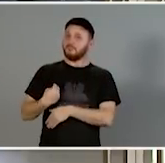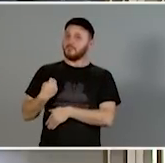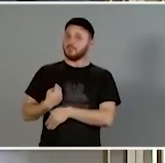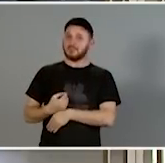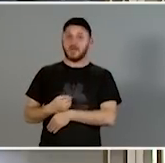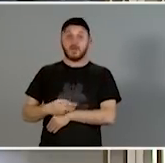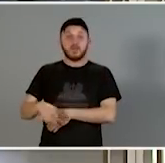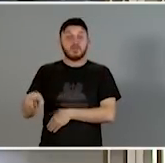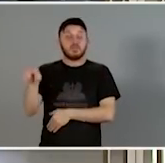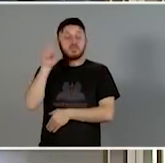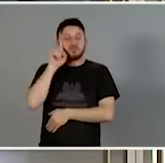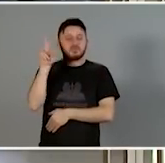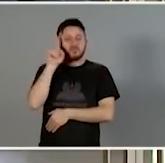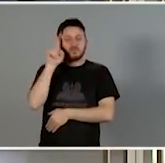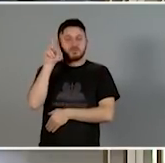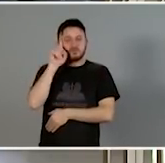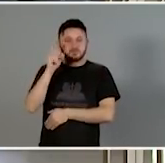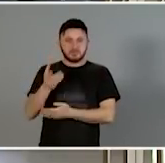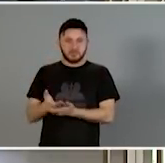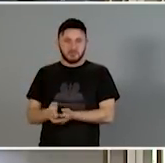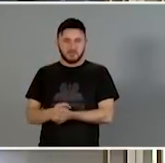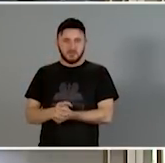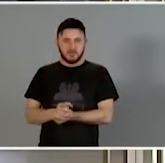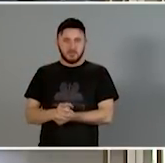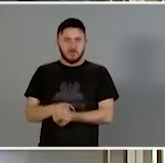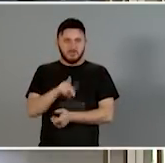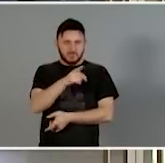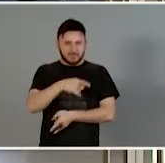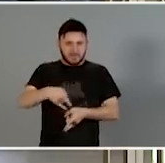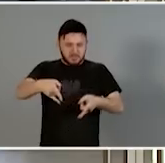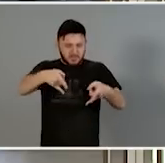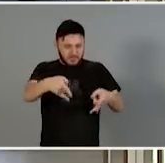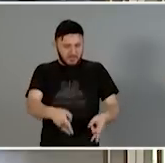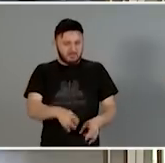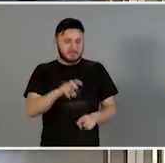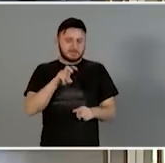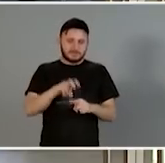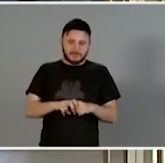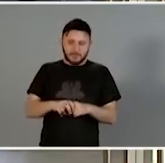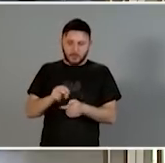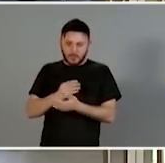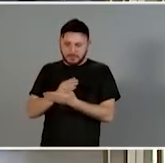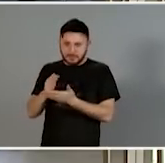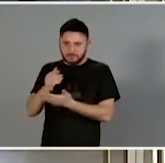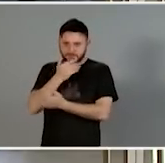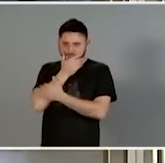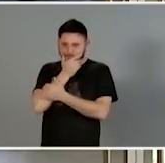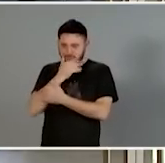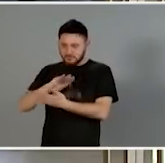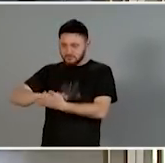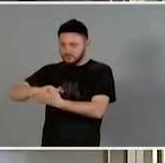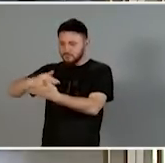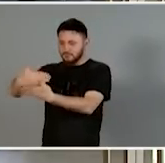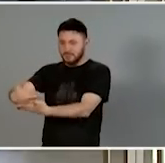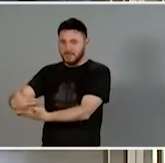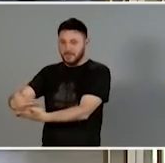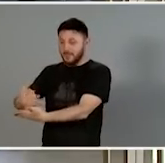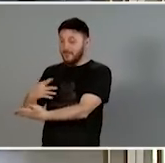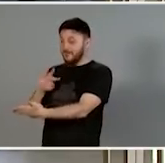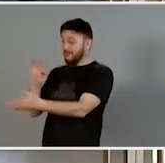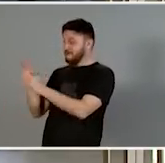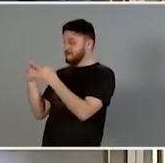Todo dia você devia sentar na cama, pegar uma malinha e começar: minha família, vixe,